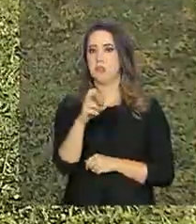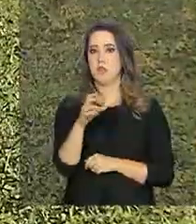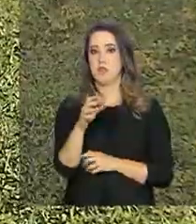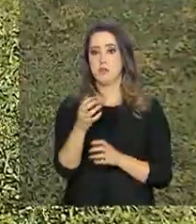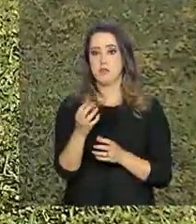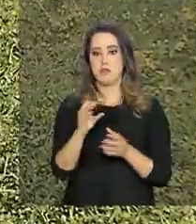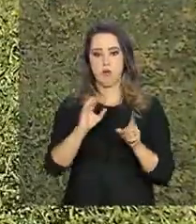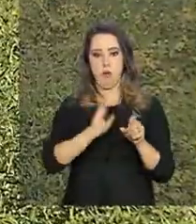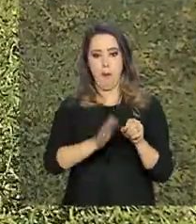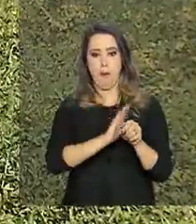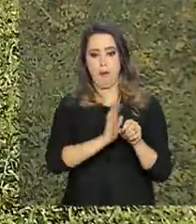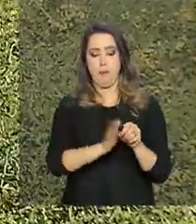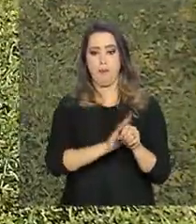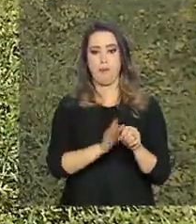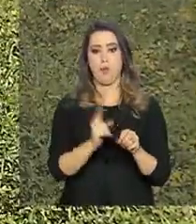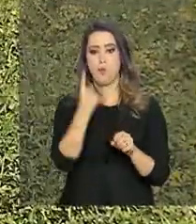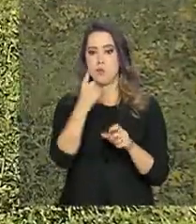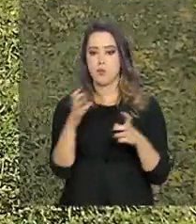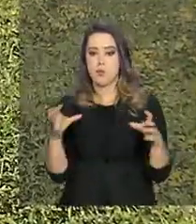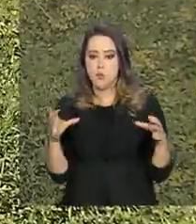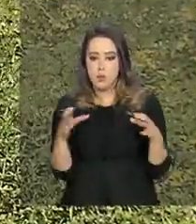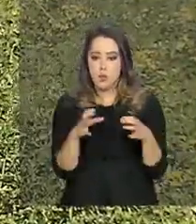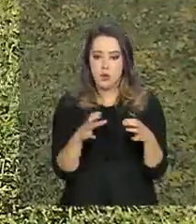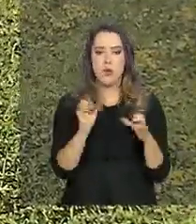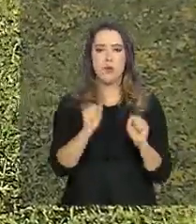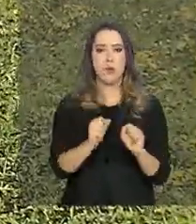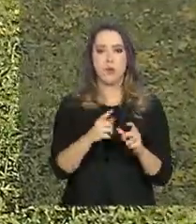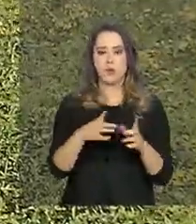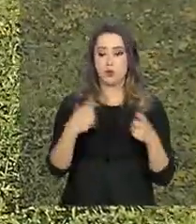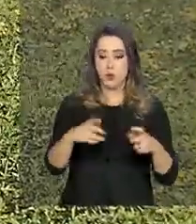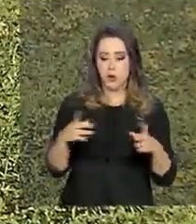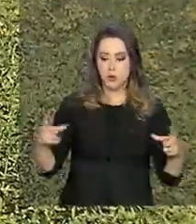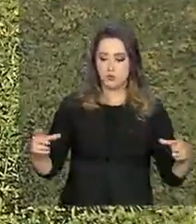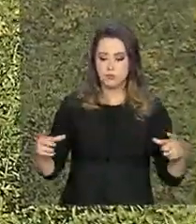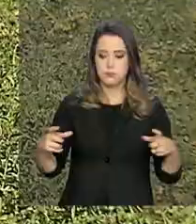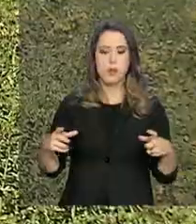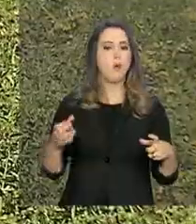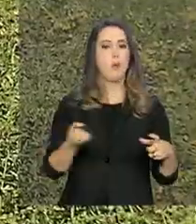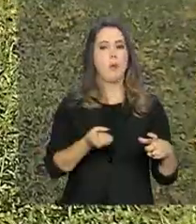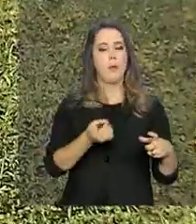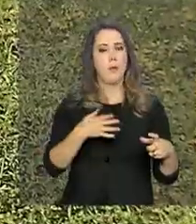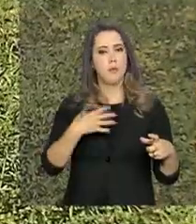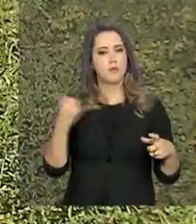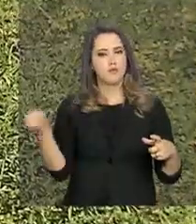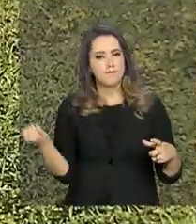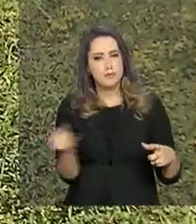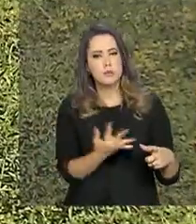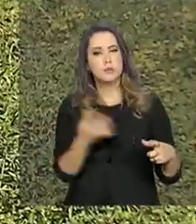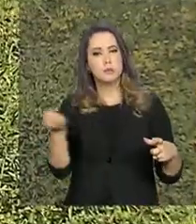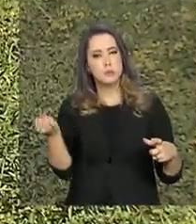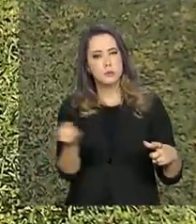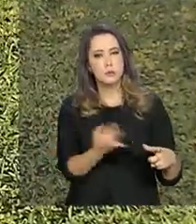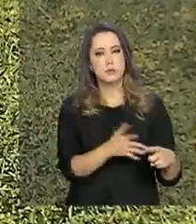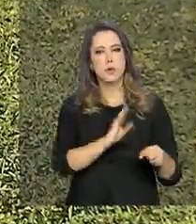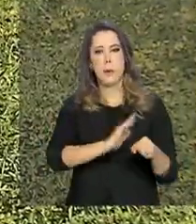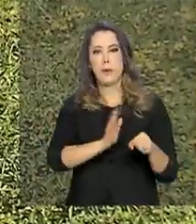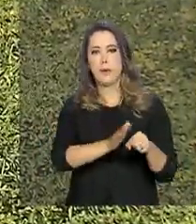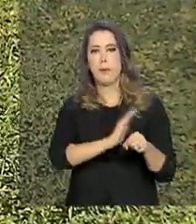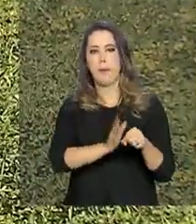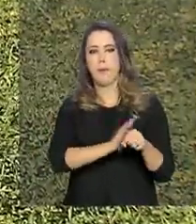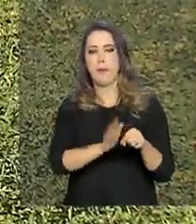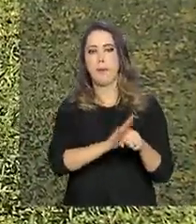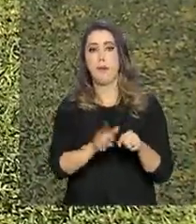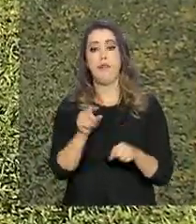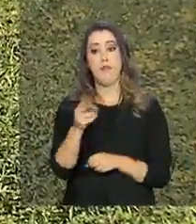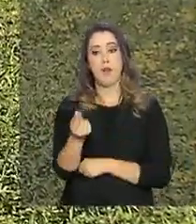cacho ele consegue produzir em pequena escala uma alta quantidade de frutos de valor agregado então para a